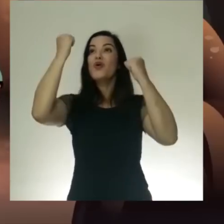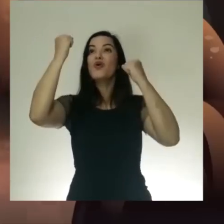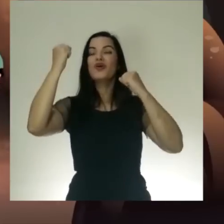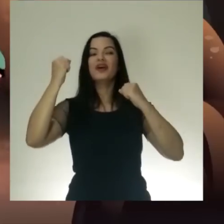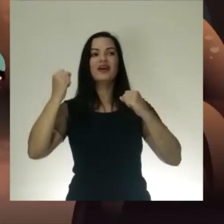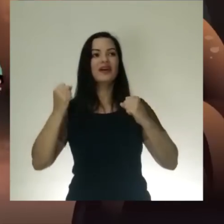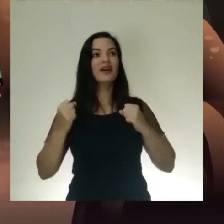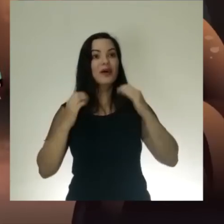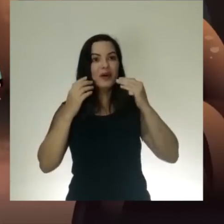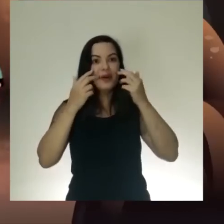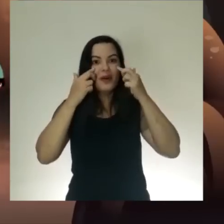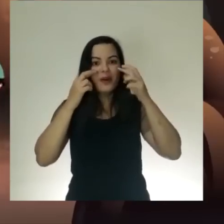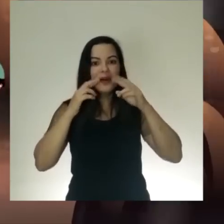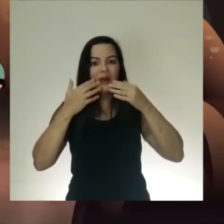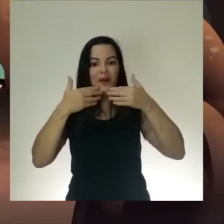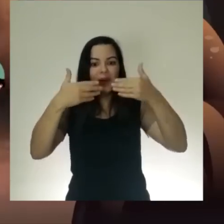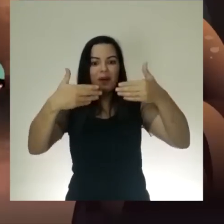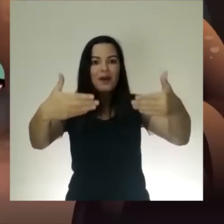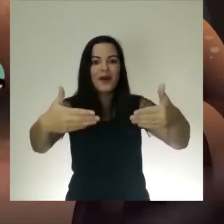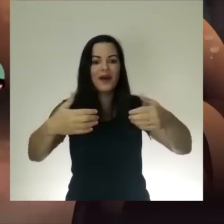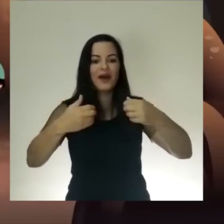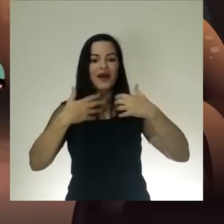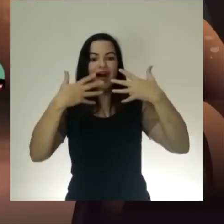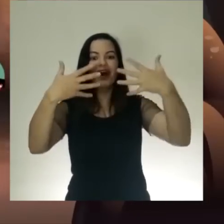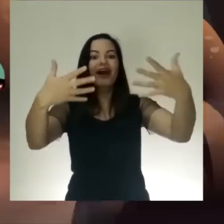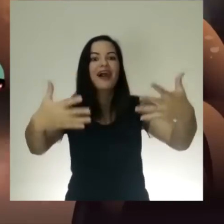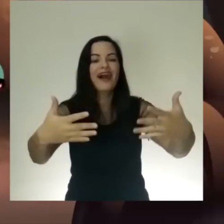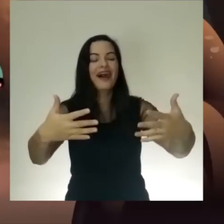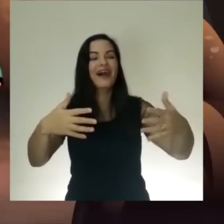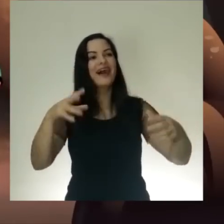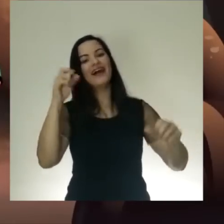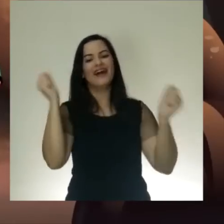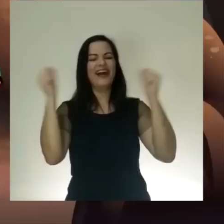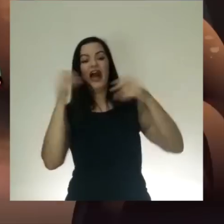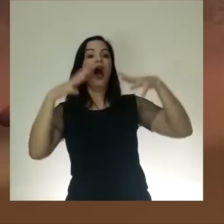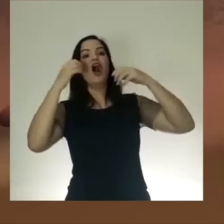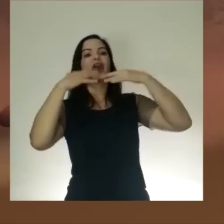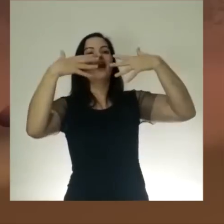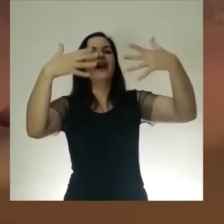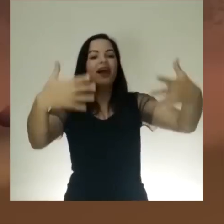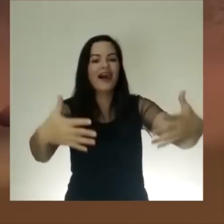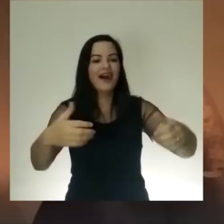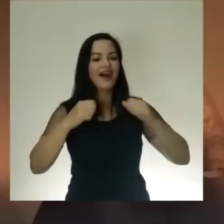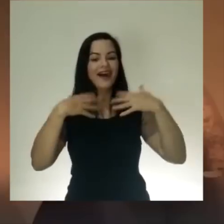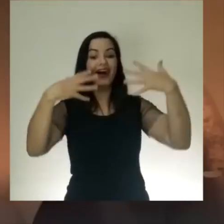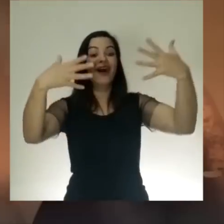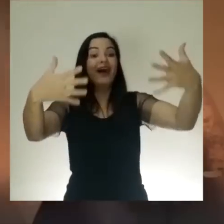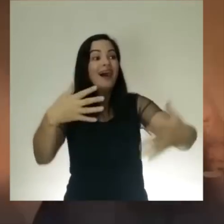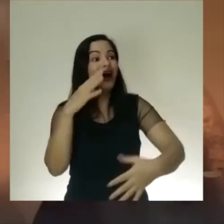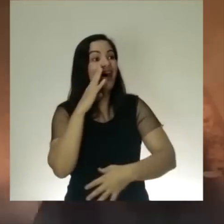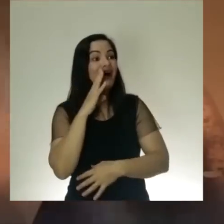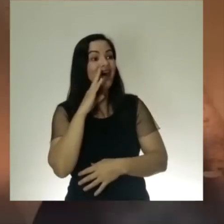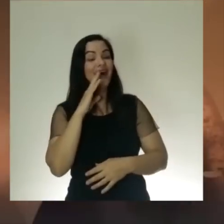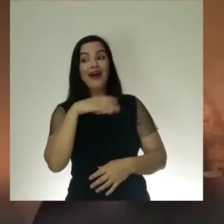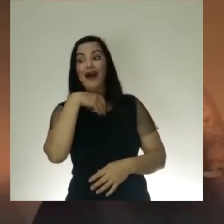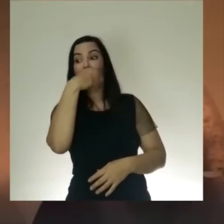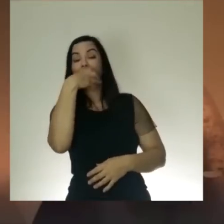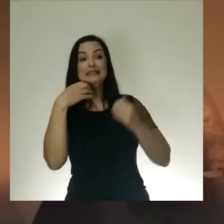Uhul! Yupi! Demais! Abracadabra! Abracadabra! Maçã! Maçã!